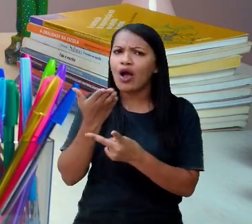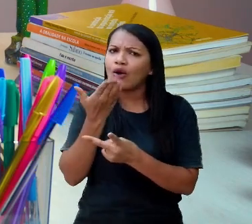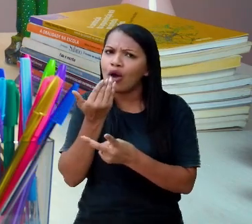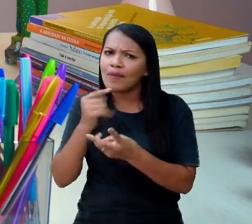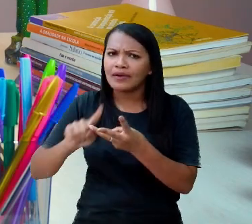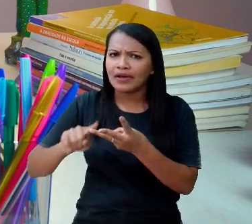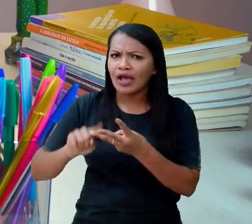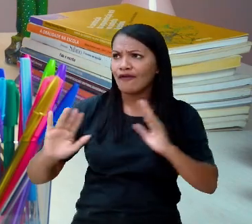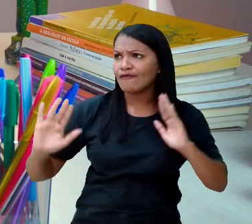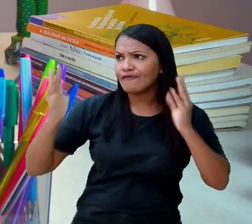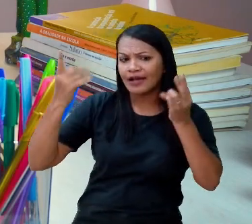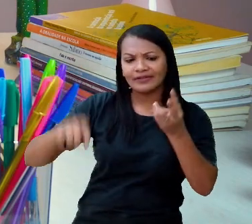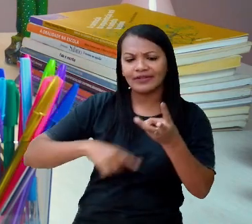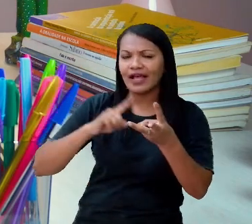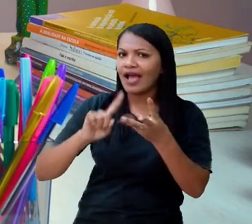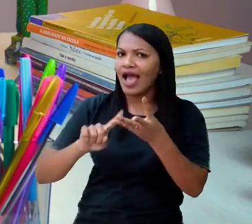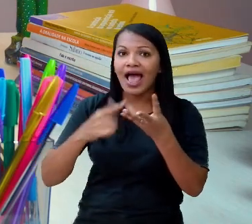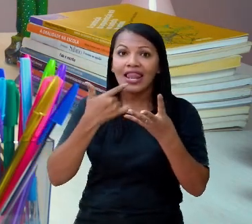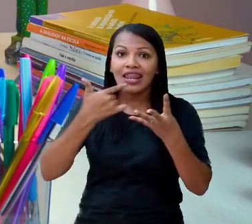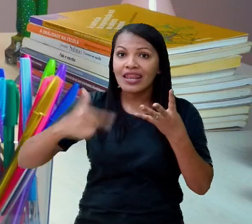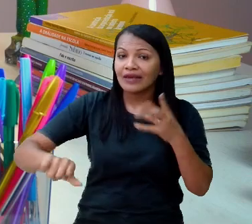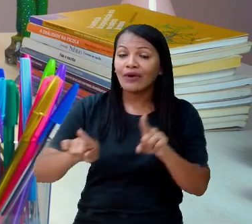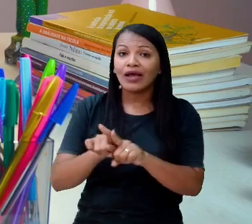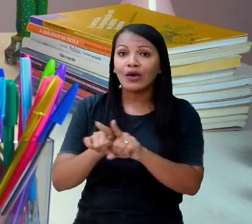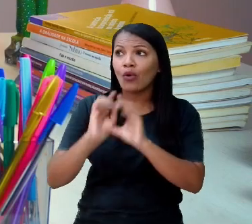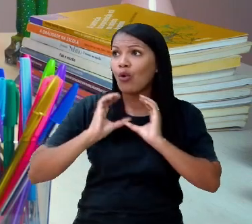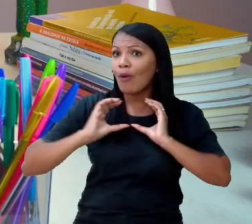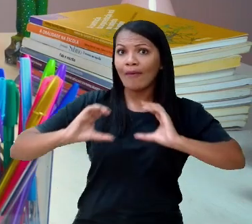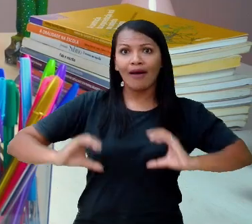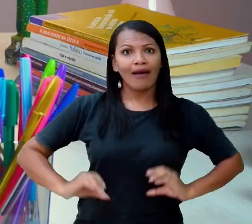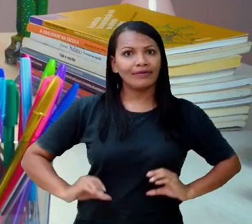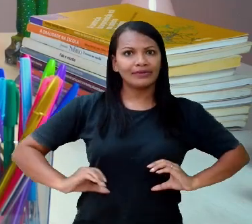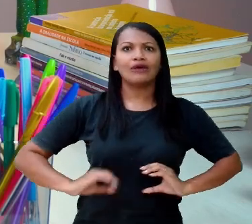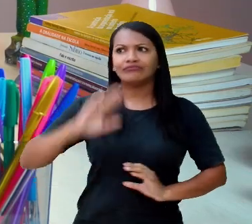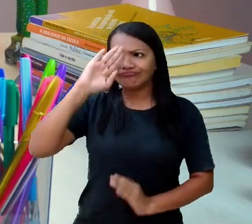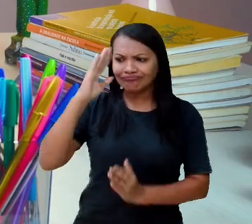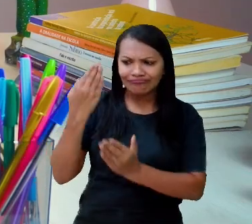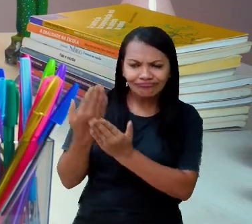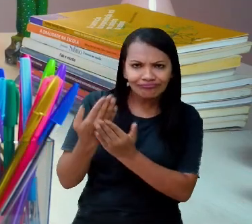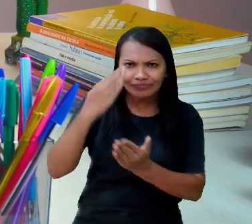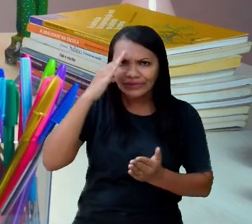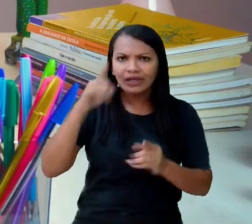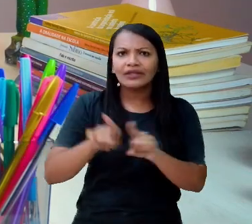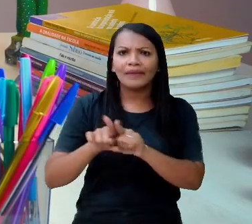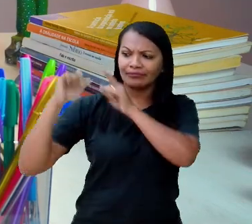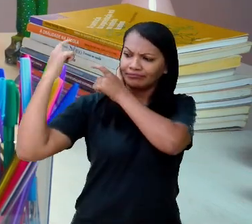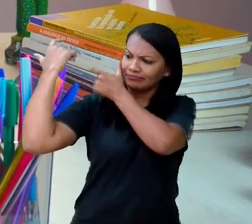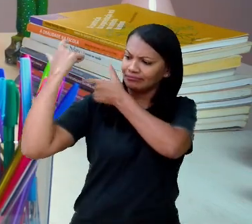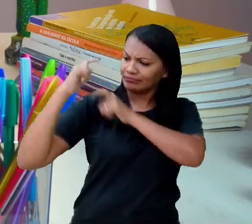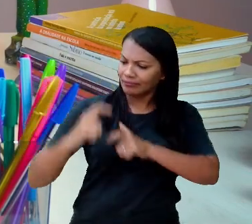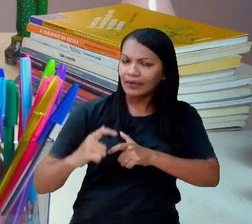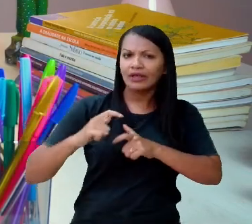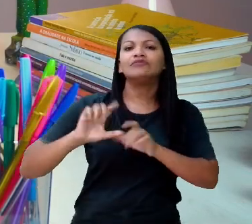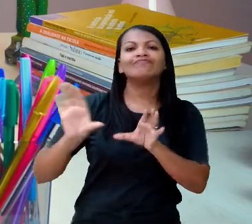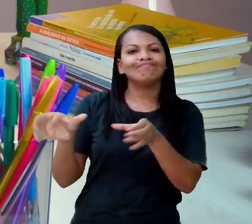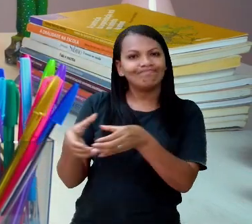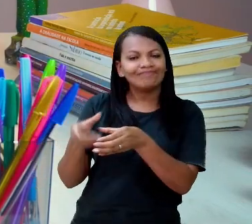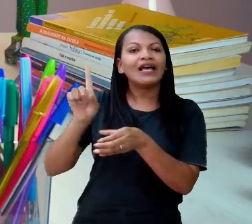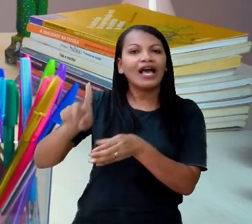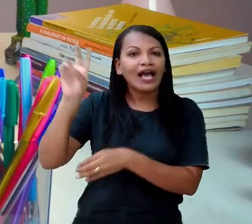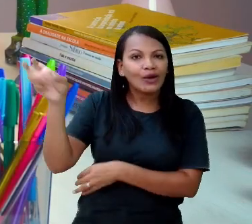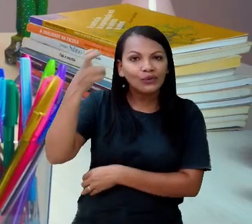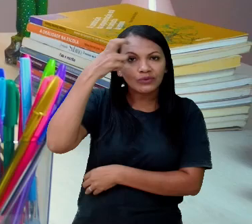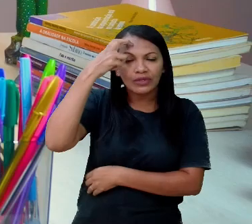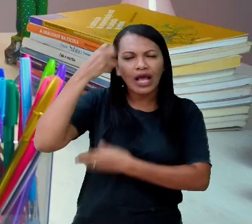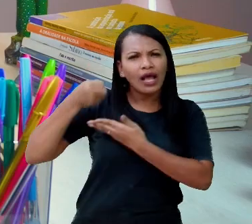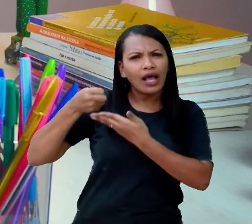as festas, a língua, os costumes, as crenças e as tradições. A cultura